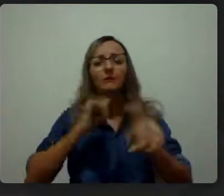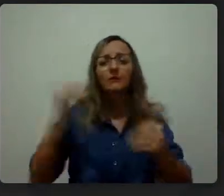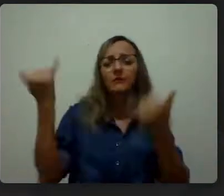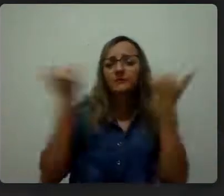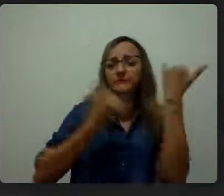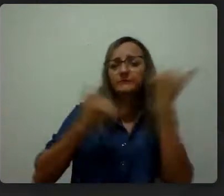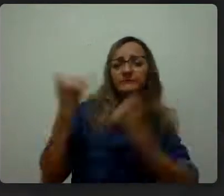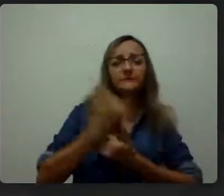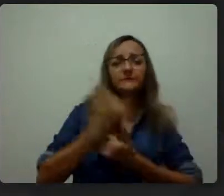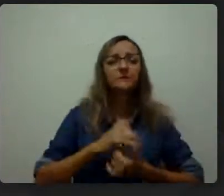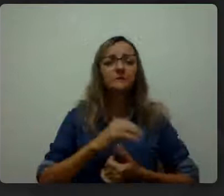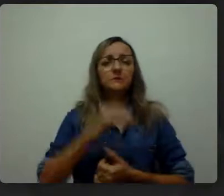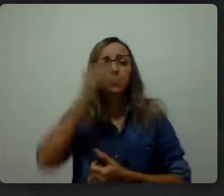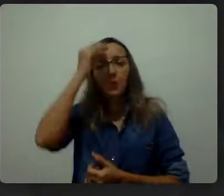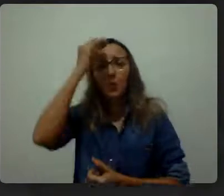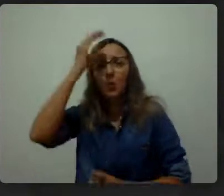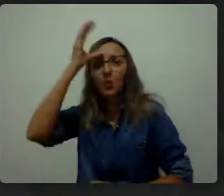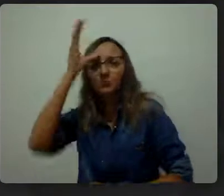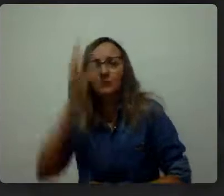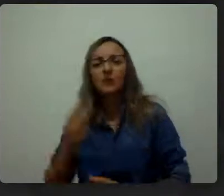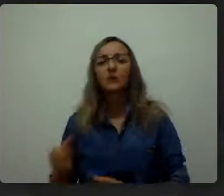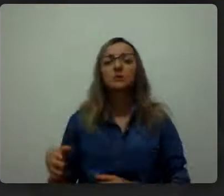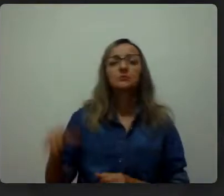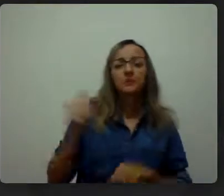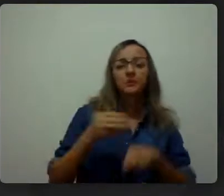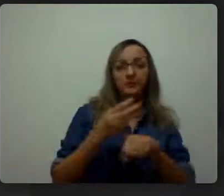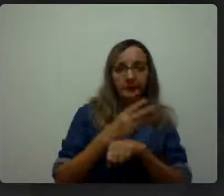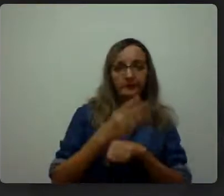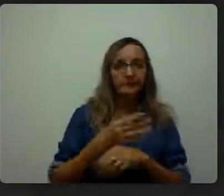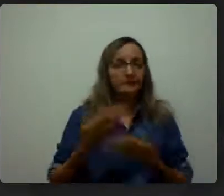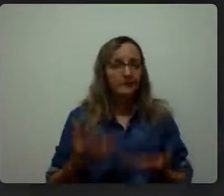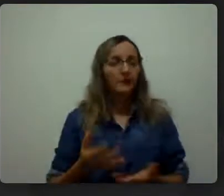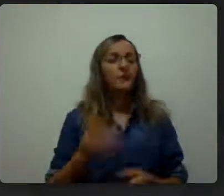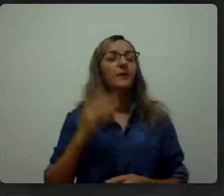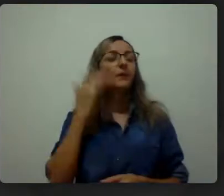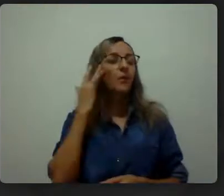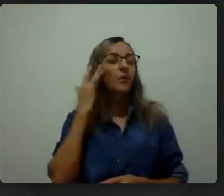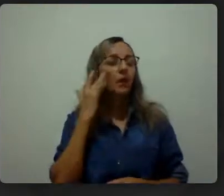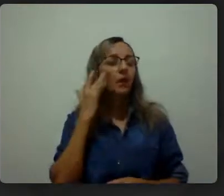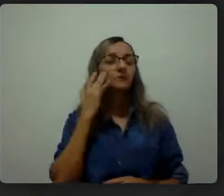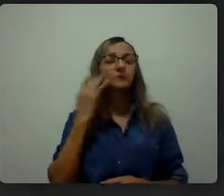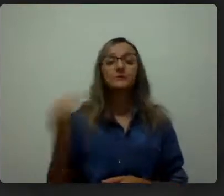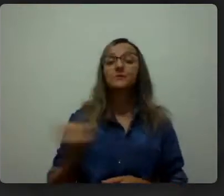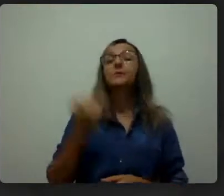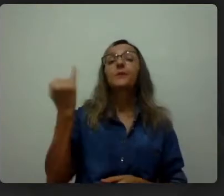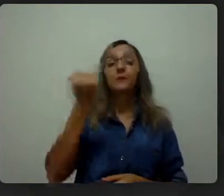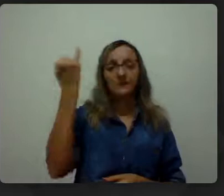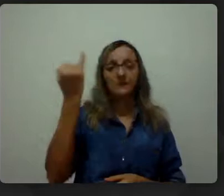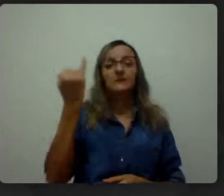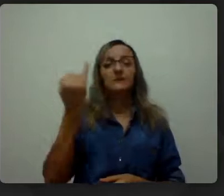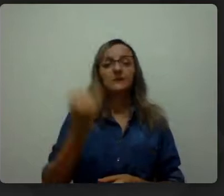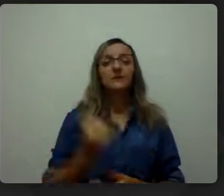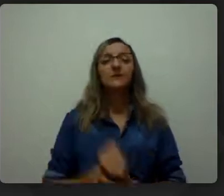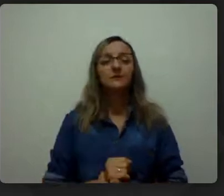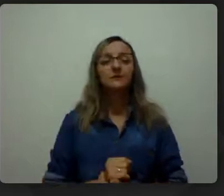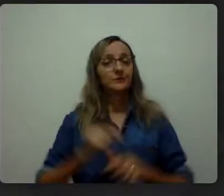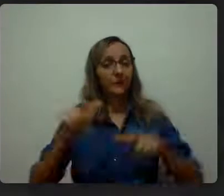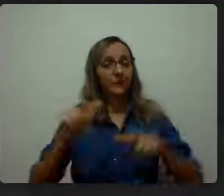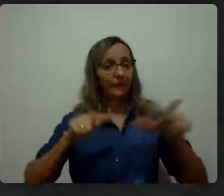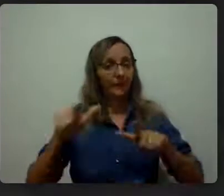essas iniciativas de popularização da ciência que estavam ocorrendo de forma localizada em alguns territórios, no nosso caso